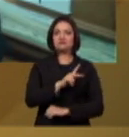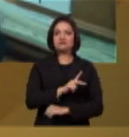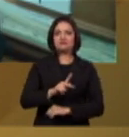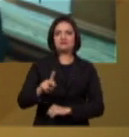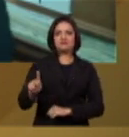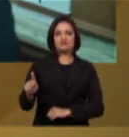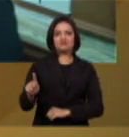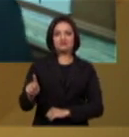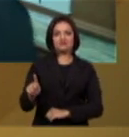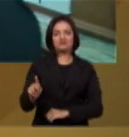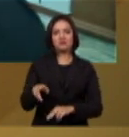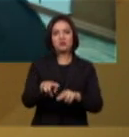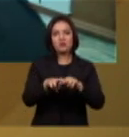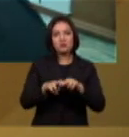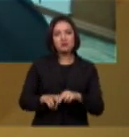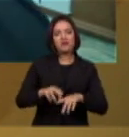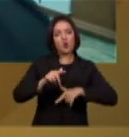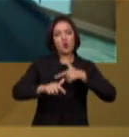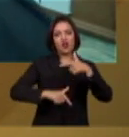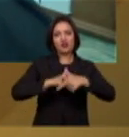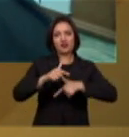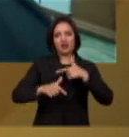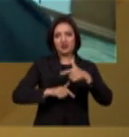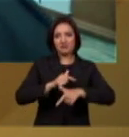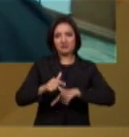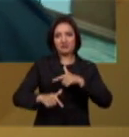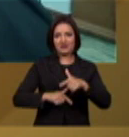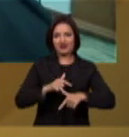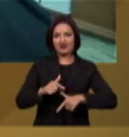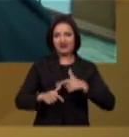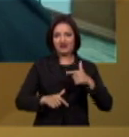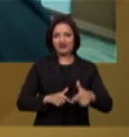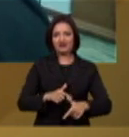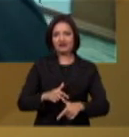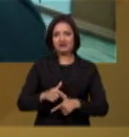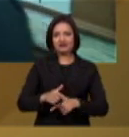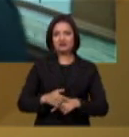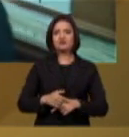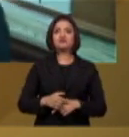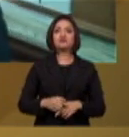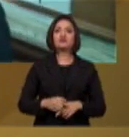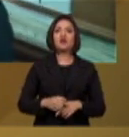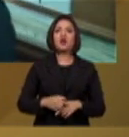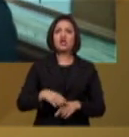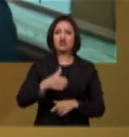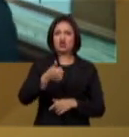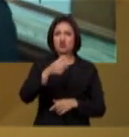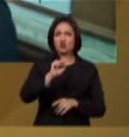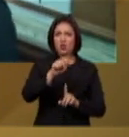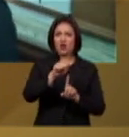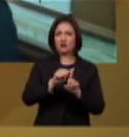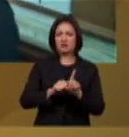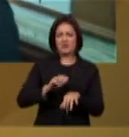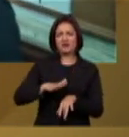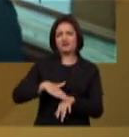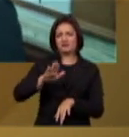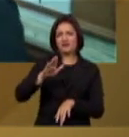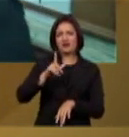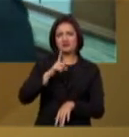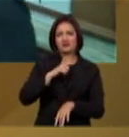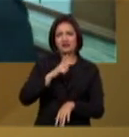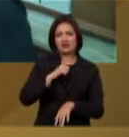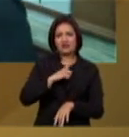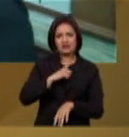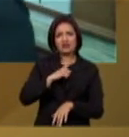pela gestão de praticamente mais de 18 meses